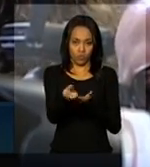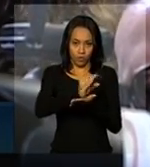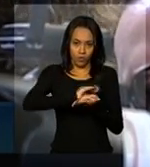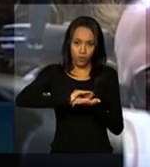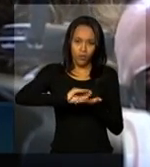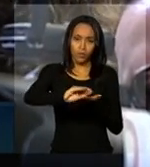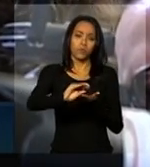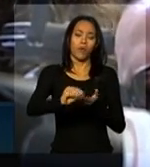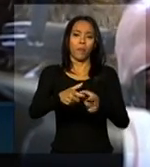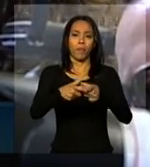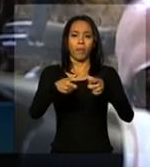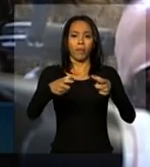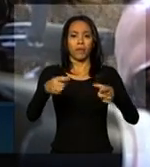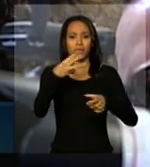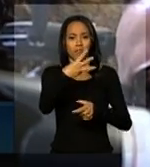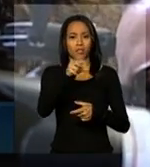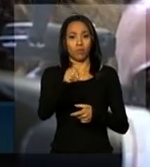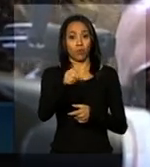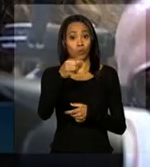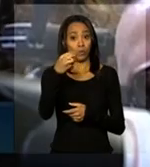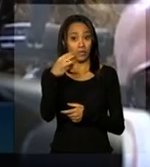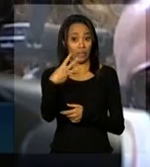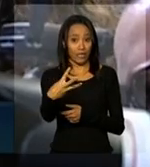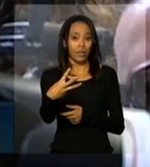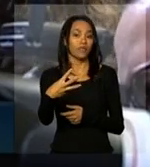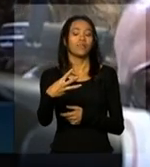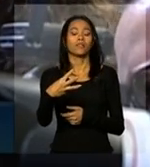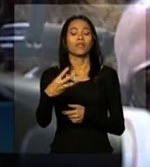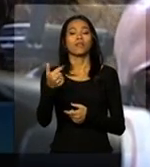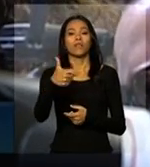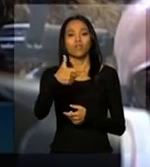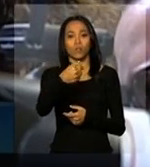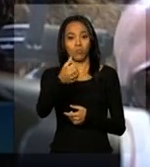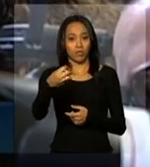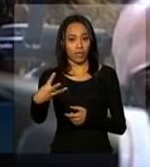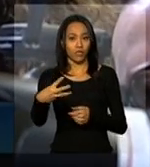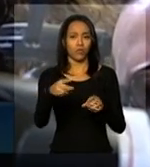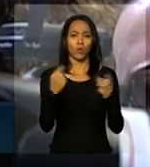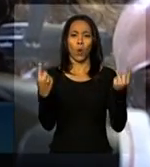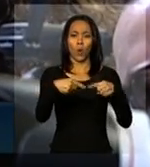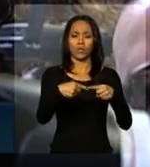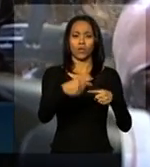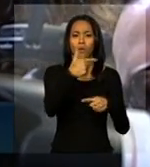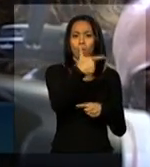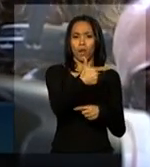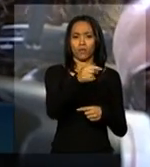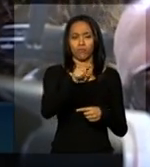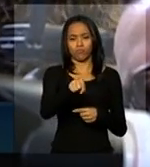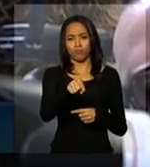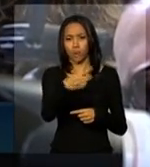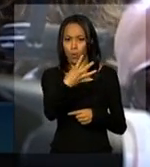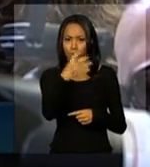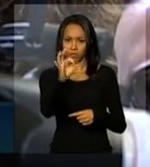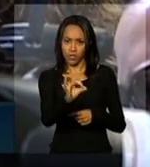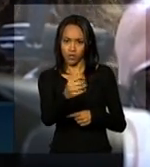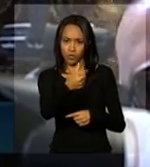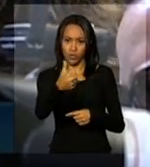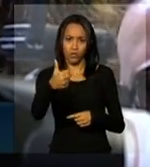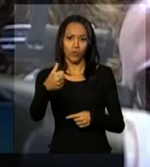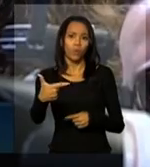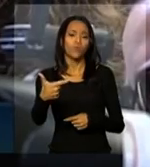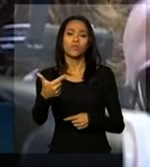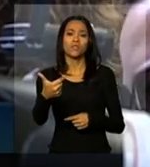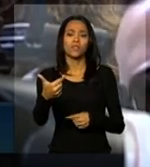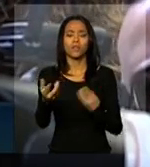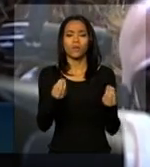Os investimentos cresceram 6,3% em 2013, contra 4% em 2012. Qual o cenário que o senhor trata que o